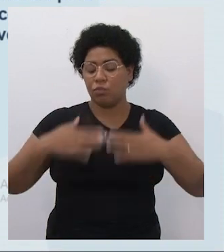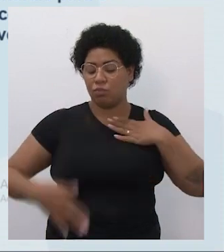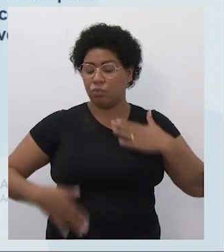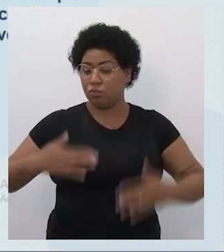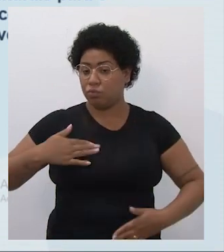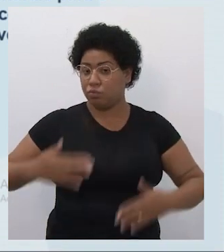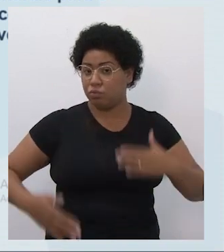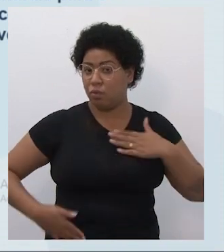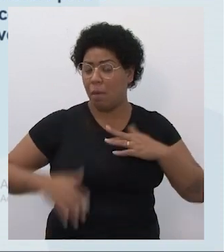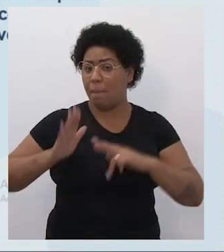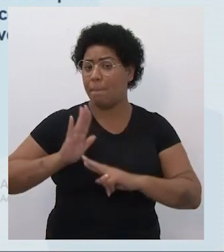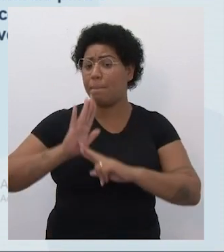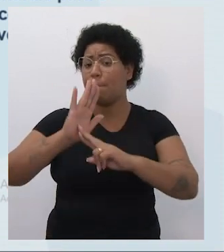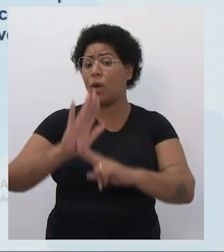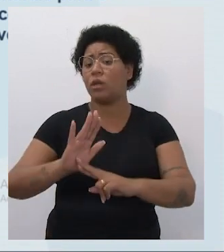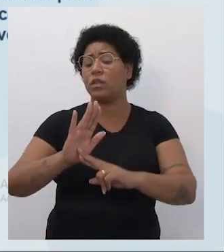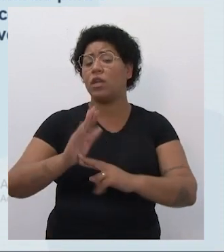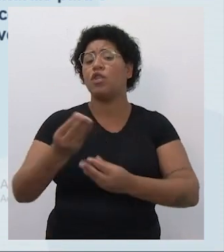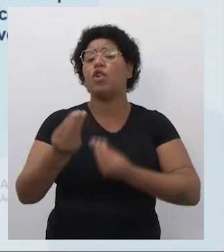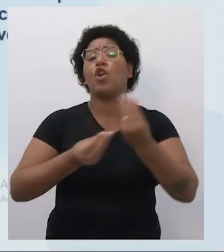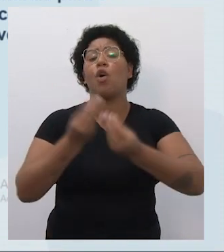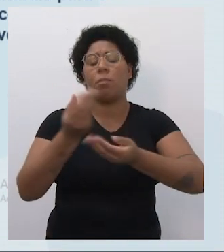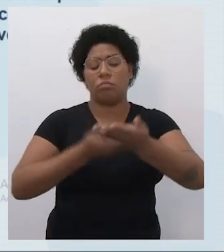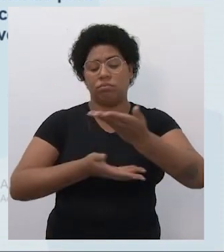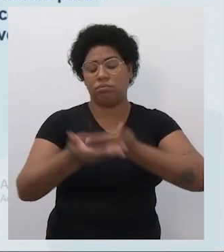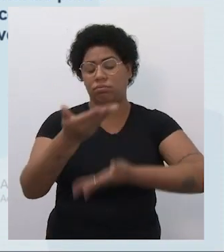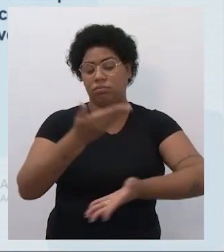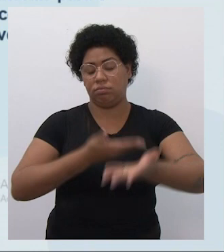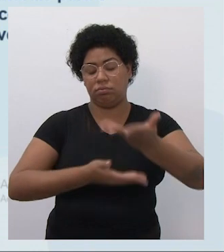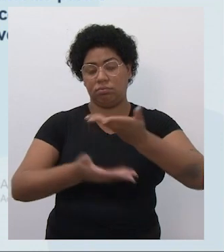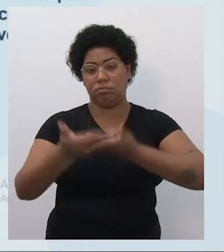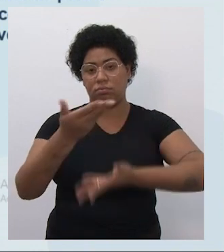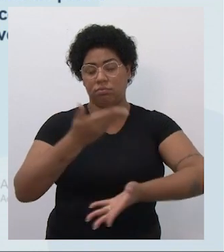visam principalmente a transposição